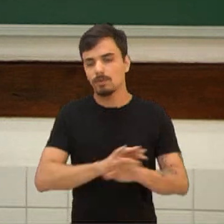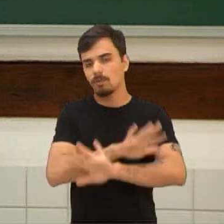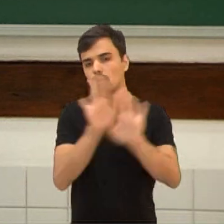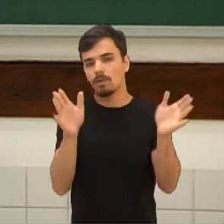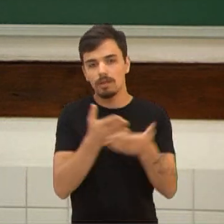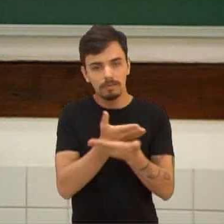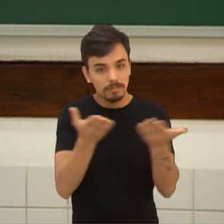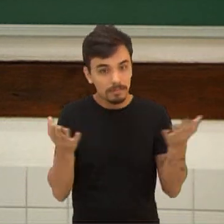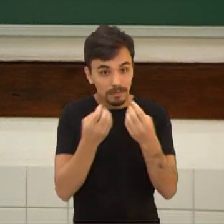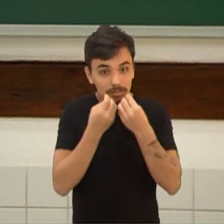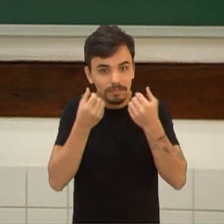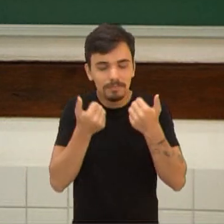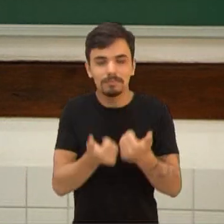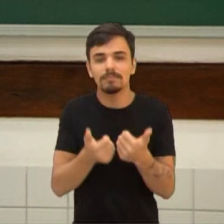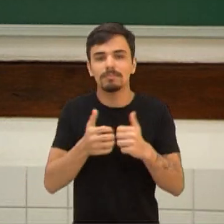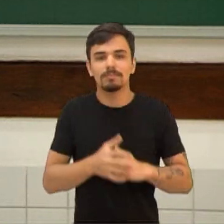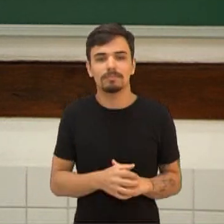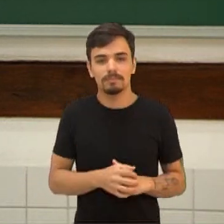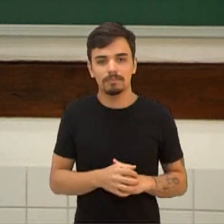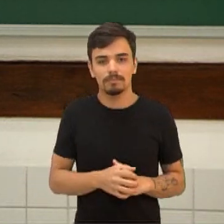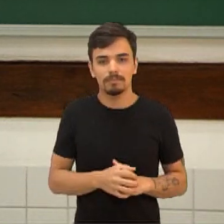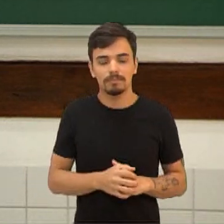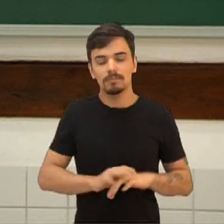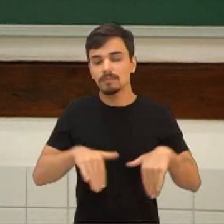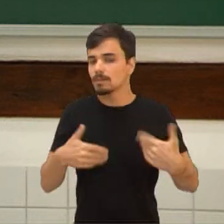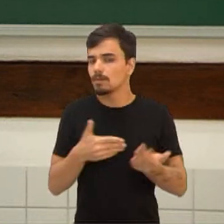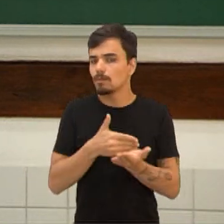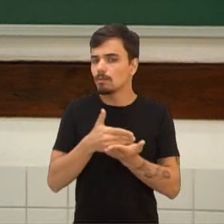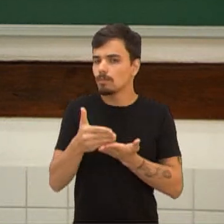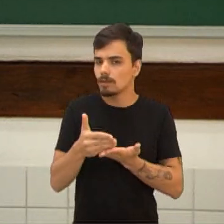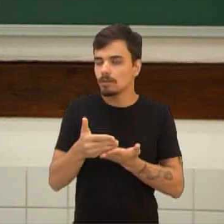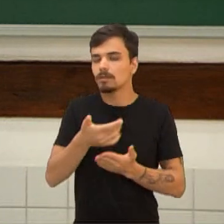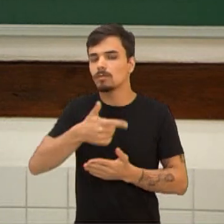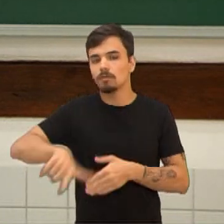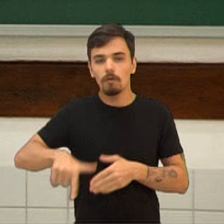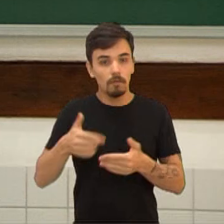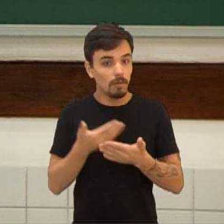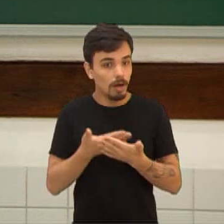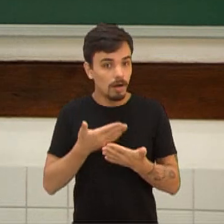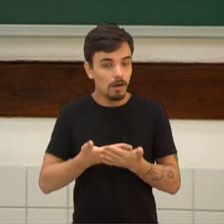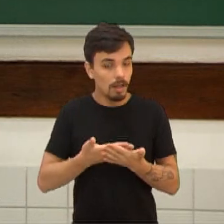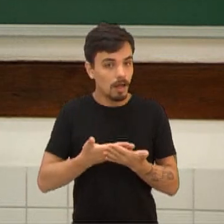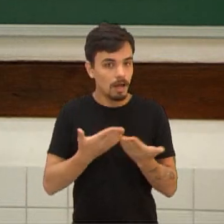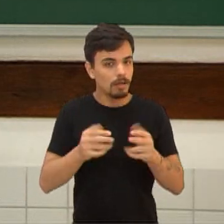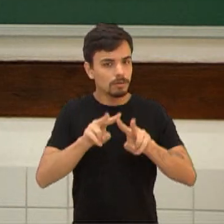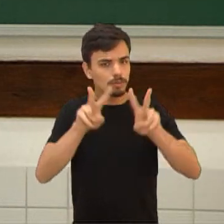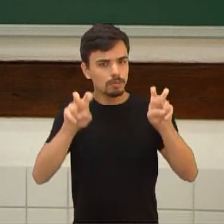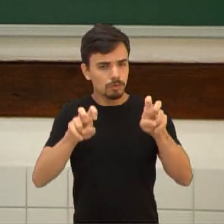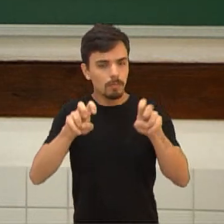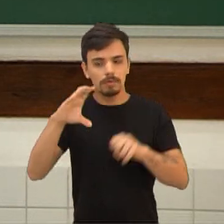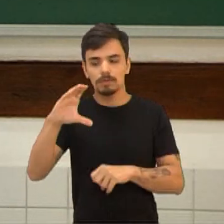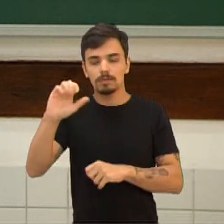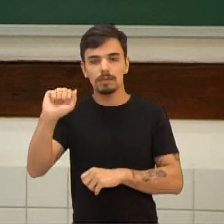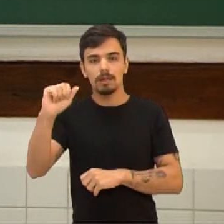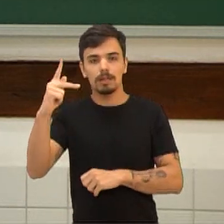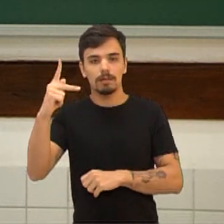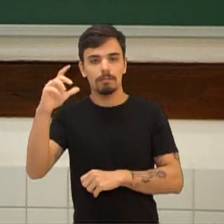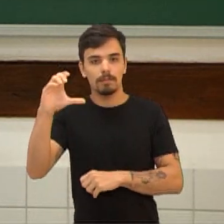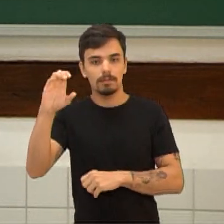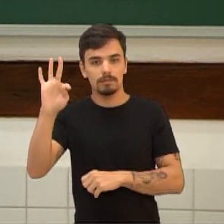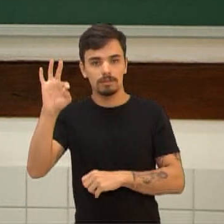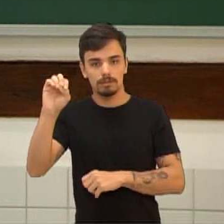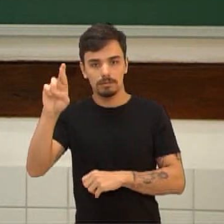Olá pessoal, tudo bem? Então vamos começar mais uma aula. Hoje a aula é sobre capacitores, parte